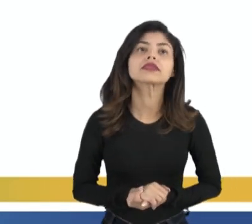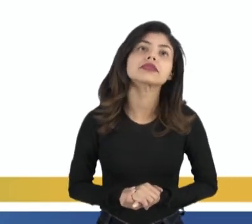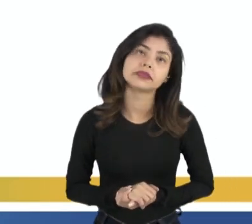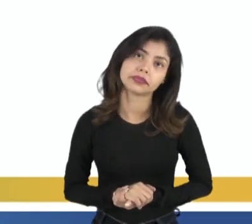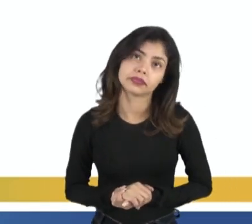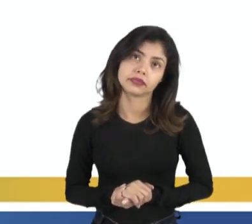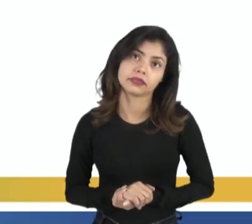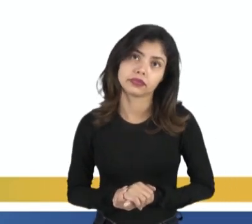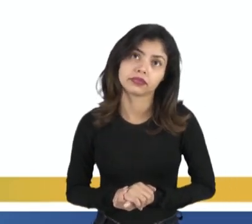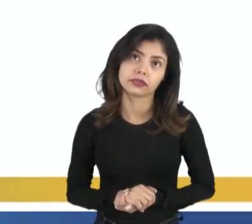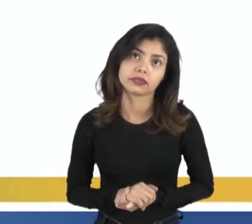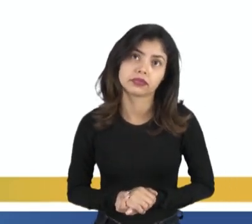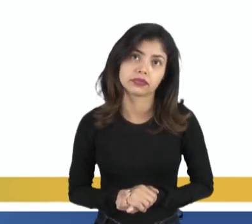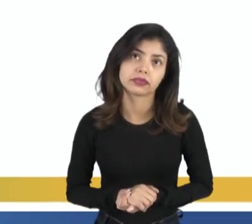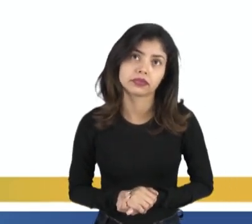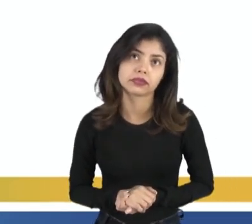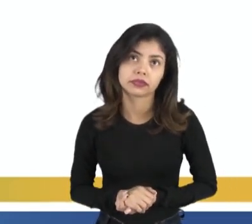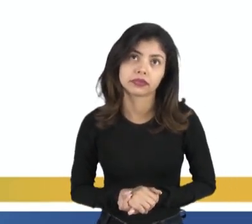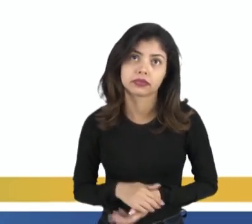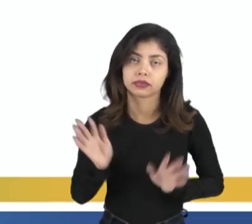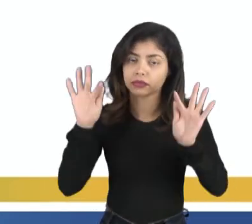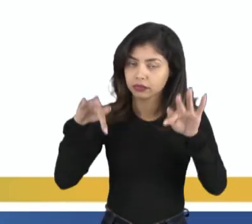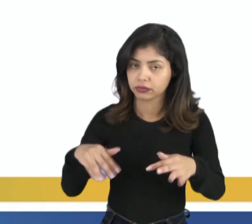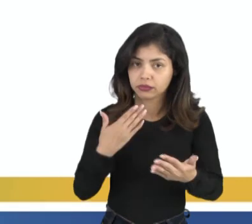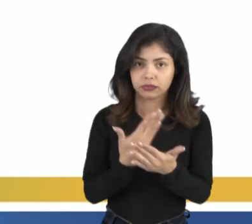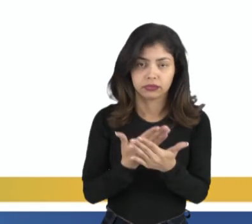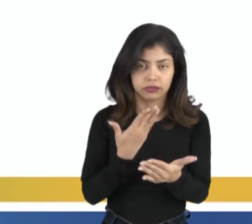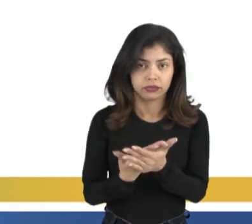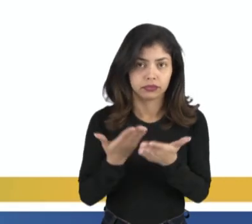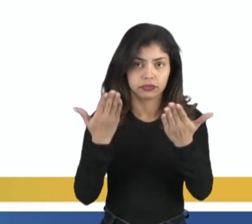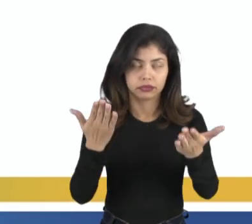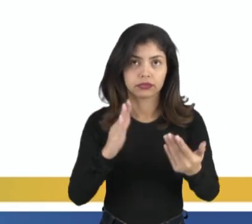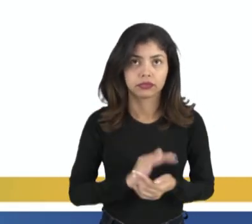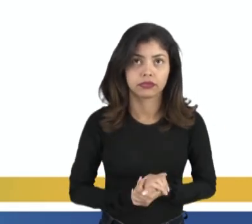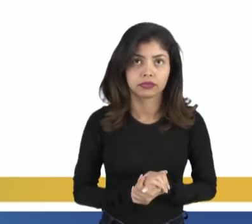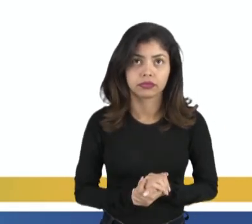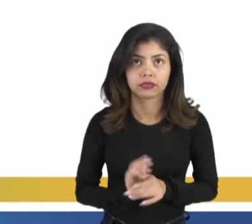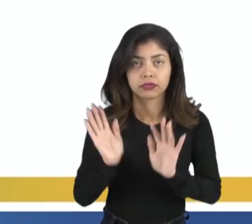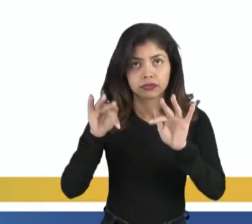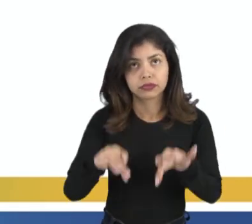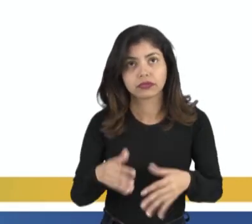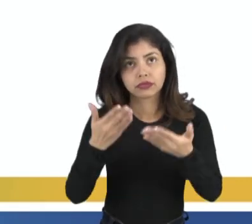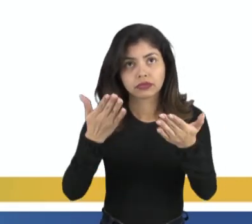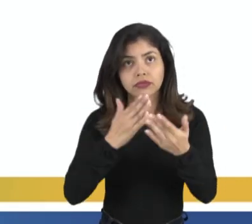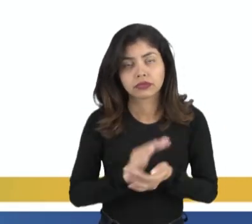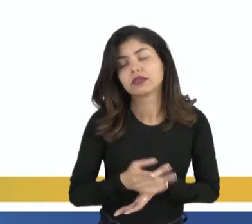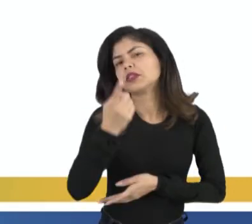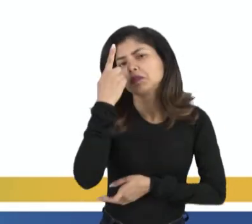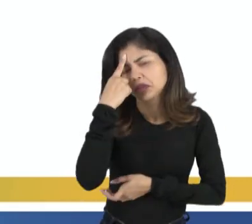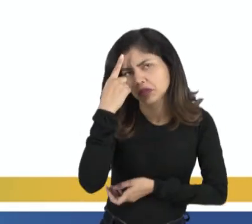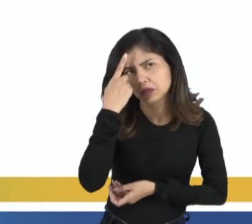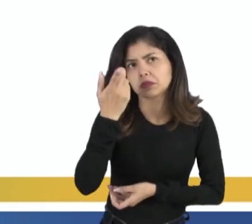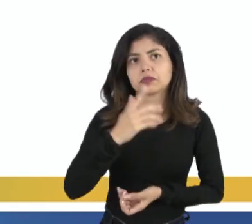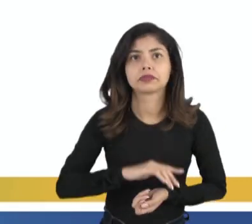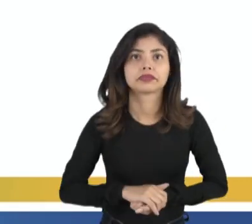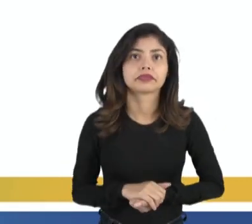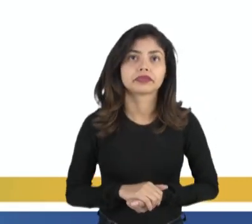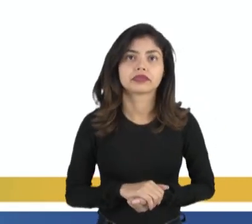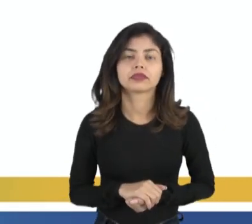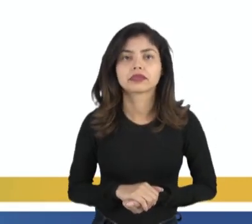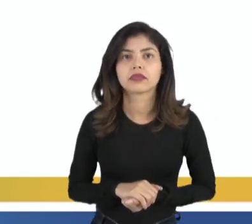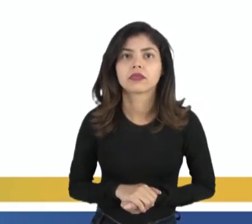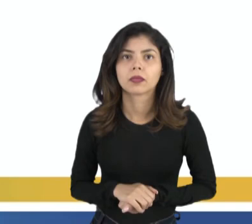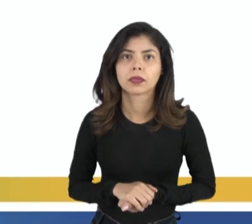pessoal é onde nós chegamos na parte final da aula e na parte final aí do nosso raciocínio aqui